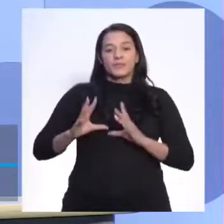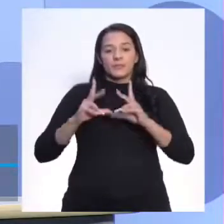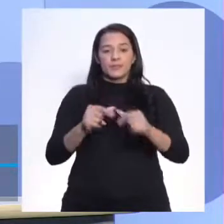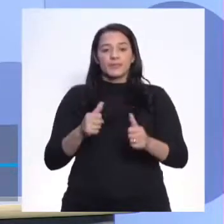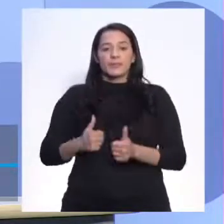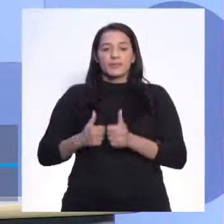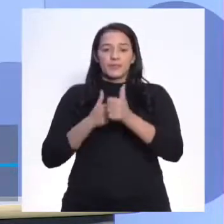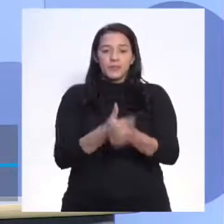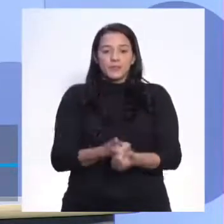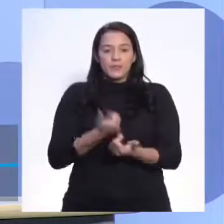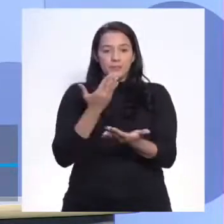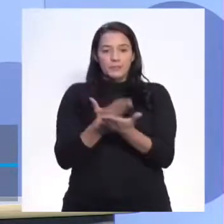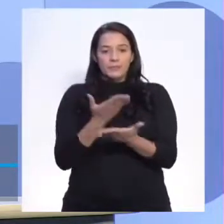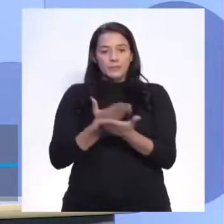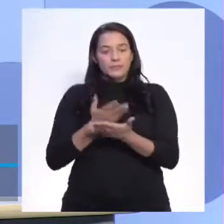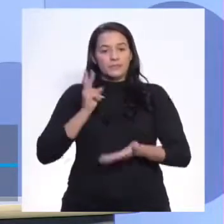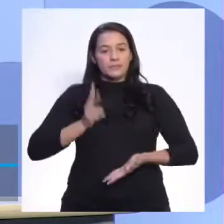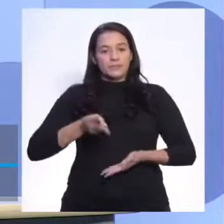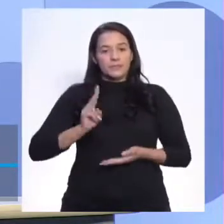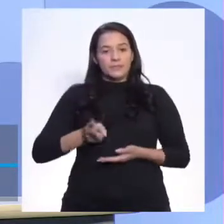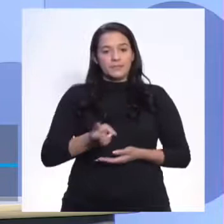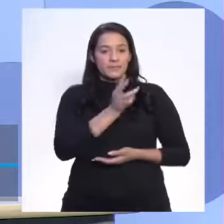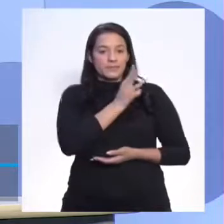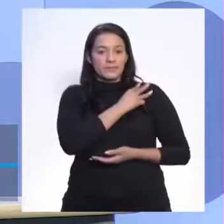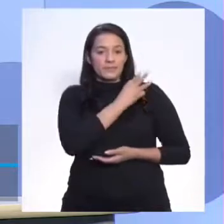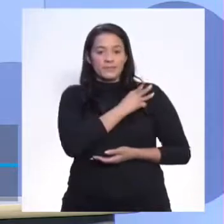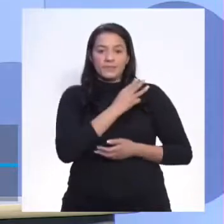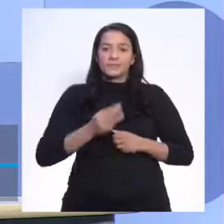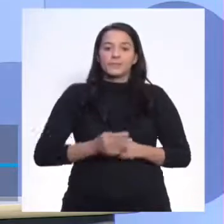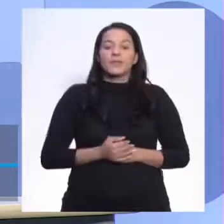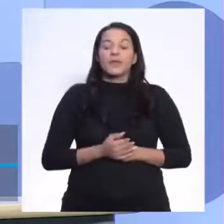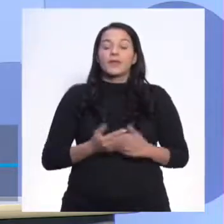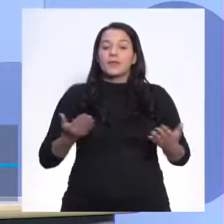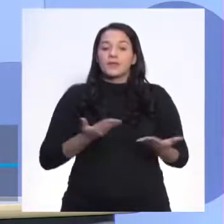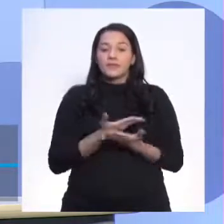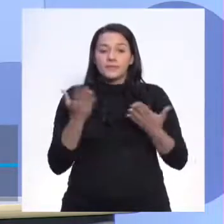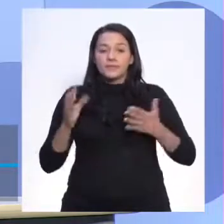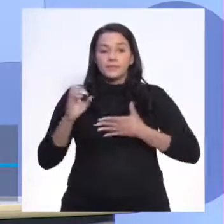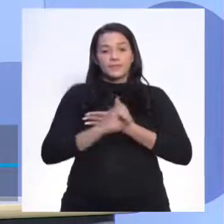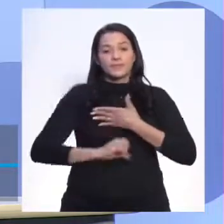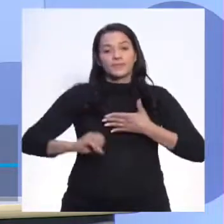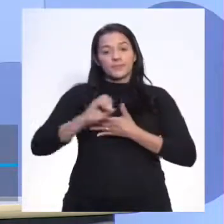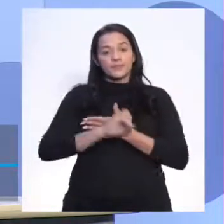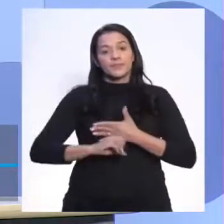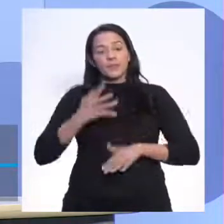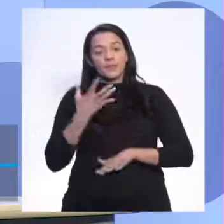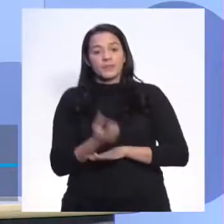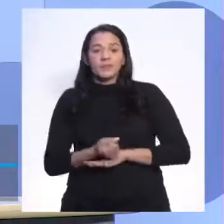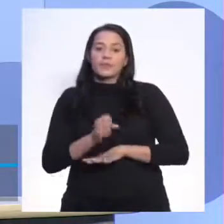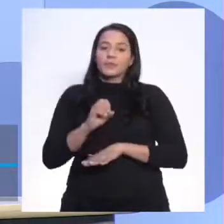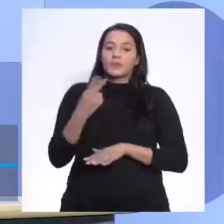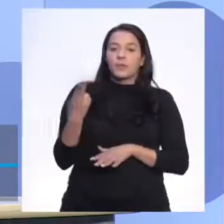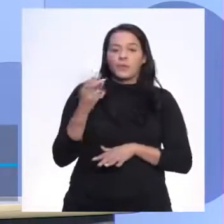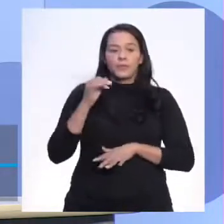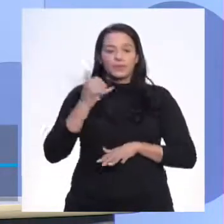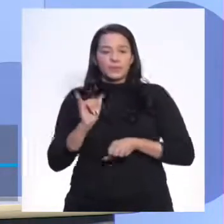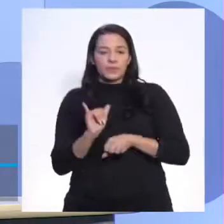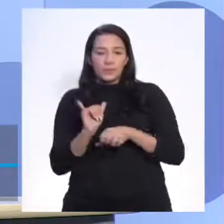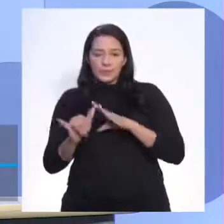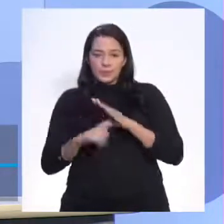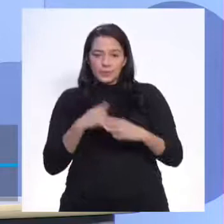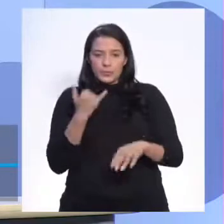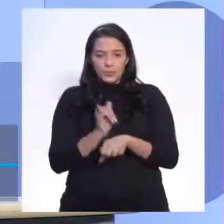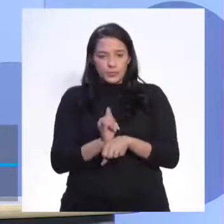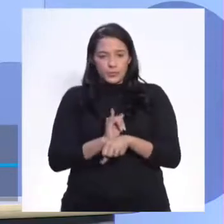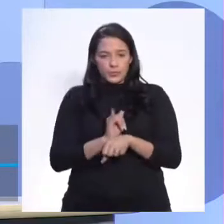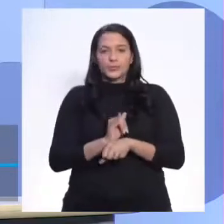acompanham sempre as nossas aulas da terceira série do ensino médio, tanto pelo centro de mídias, o aplicativo, ou pelo YouTube, ou até pela